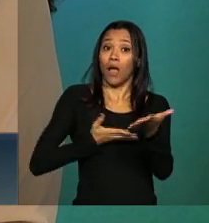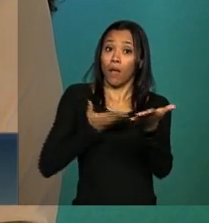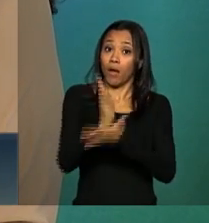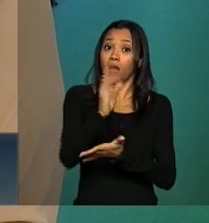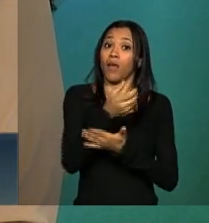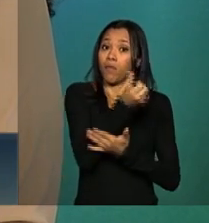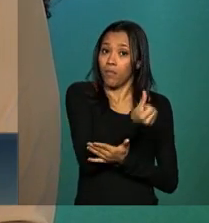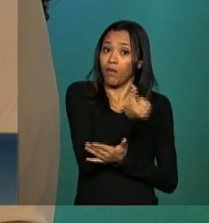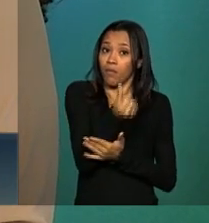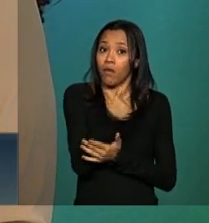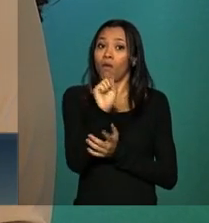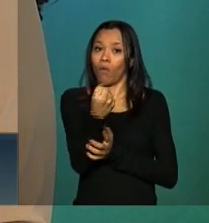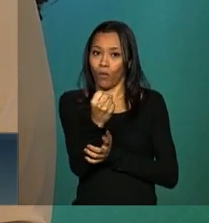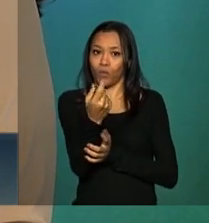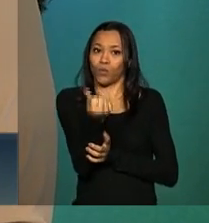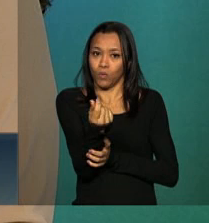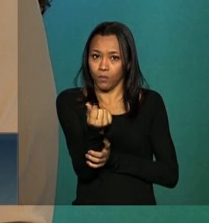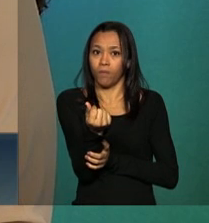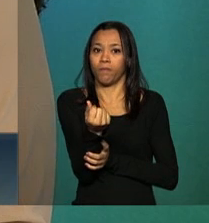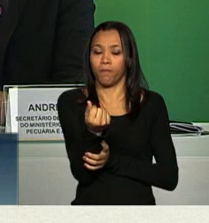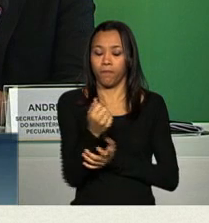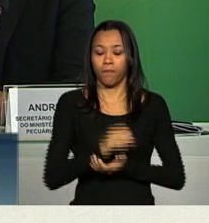é 668. Tá bom.